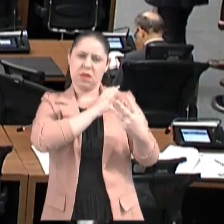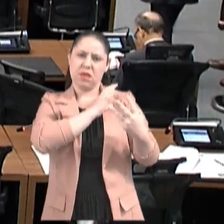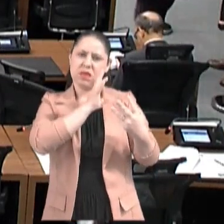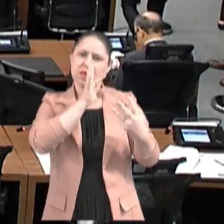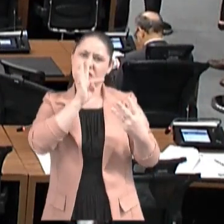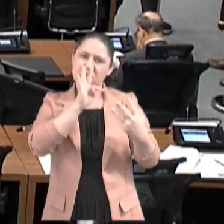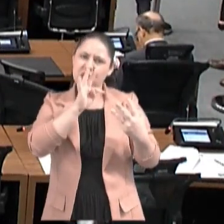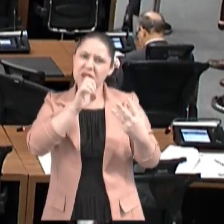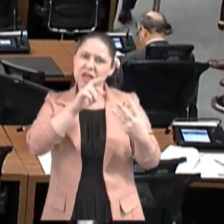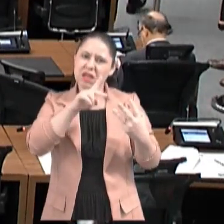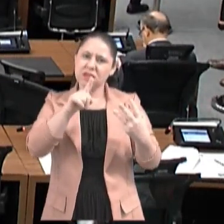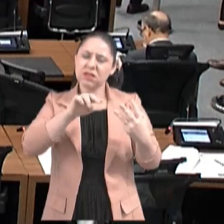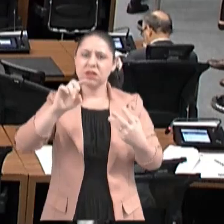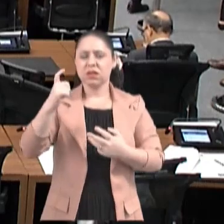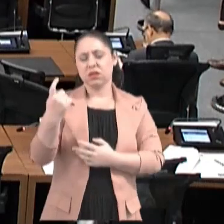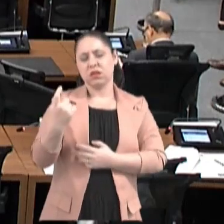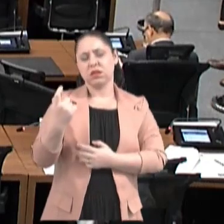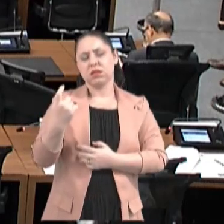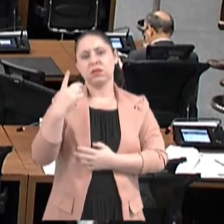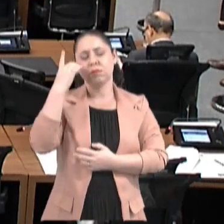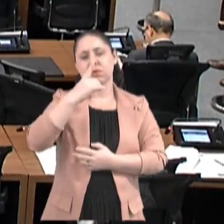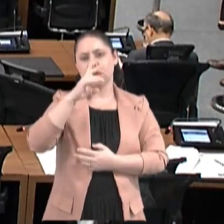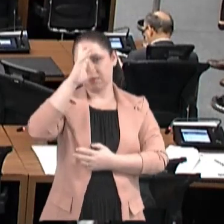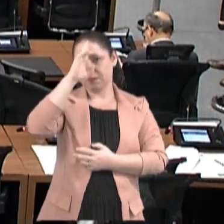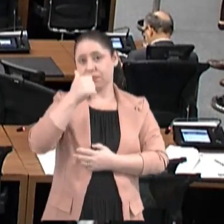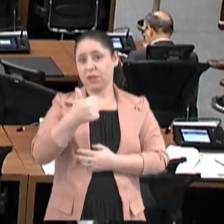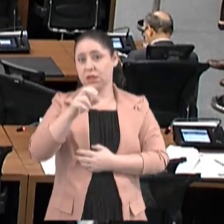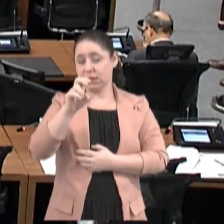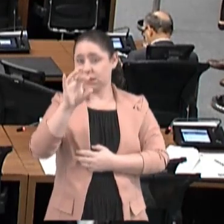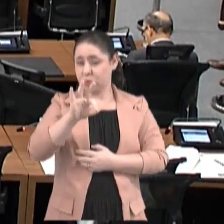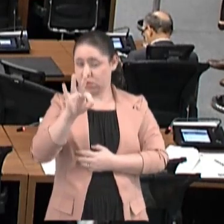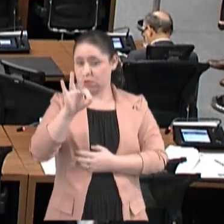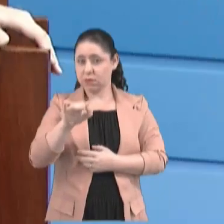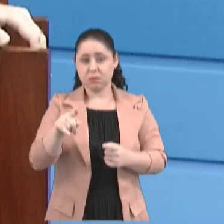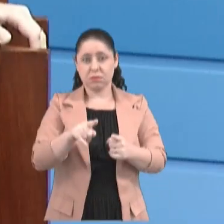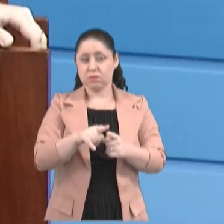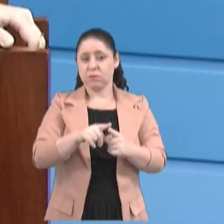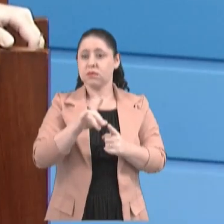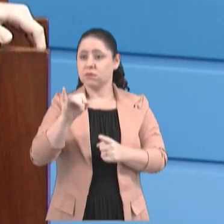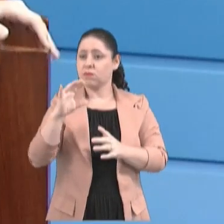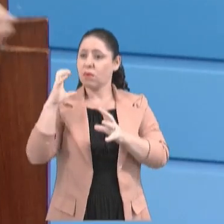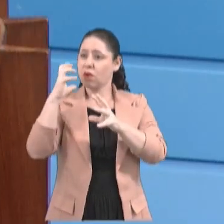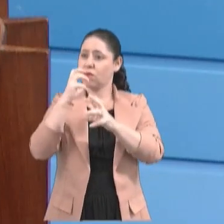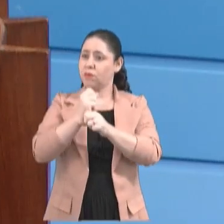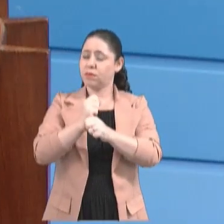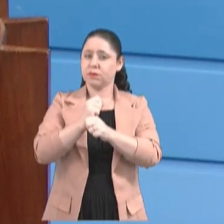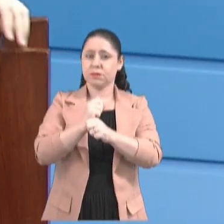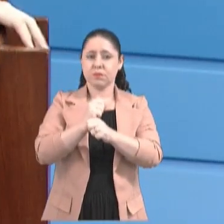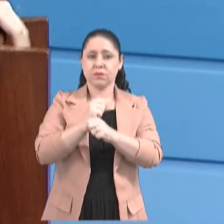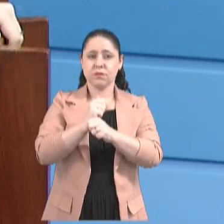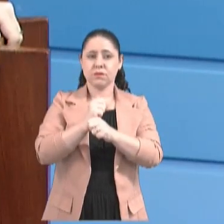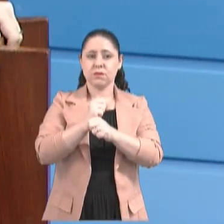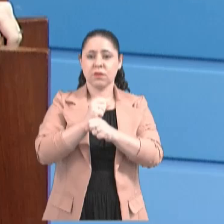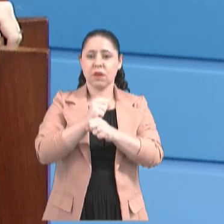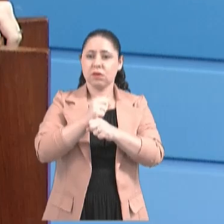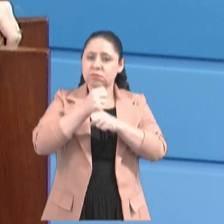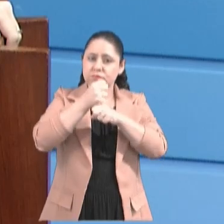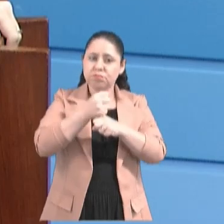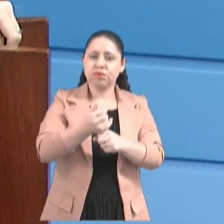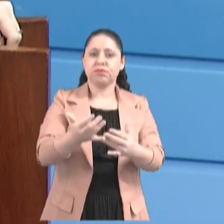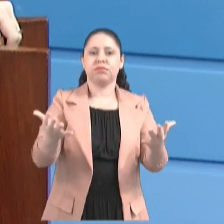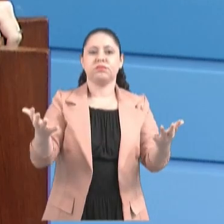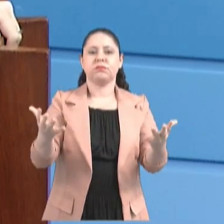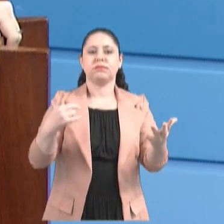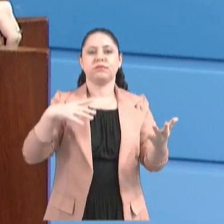a ex-deputada Rose Modesto, com 15 pontos, se pegar os votos dela e pulverizar